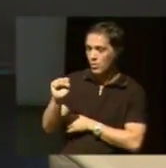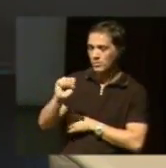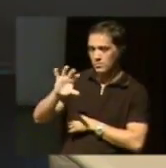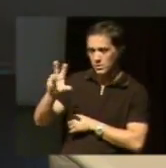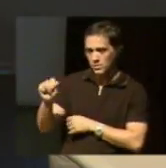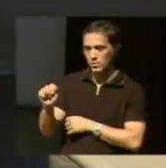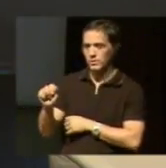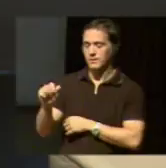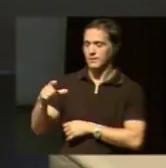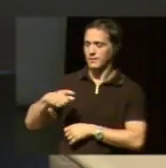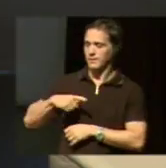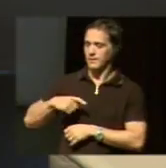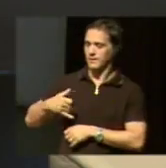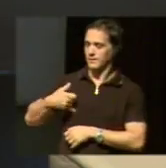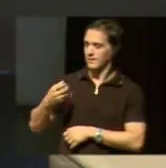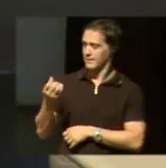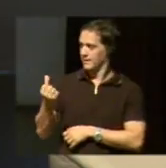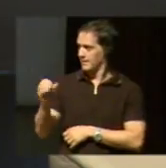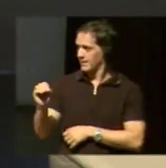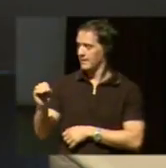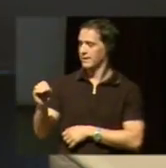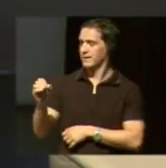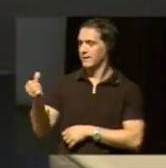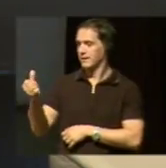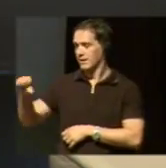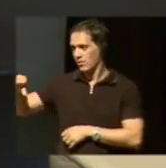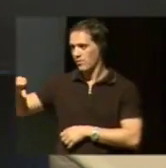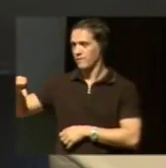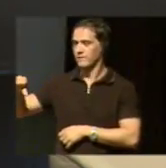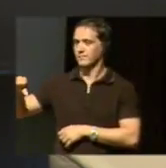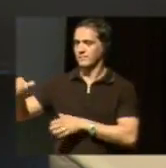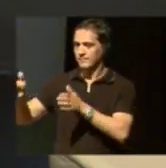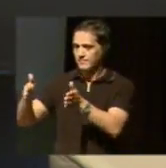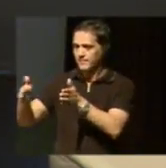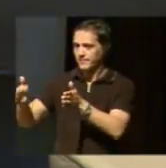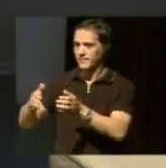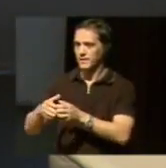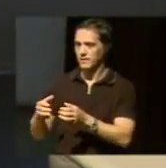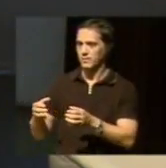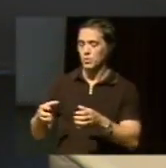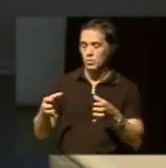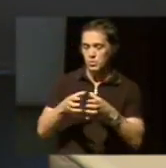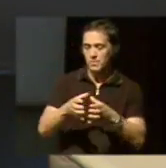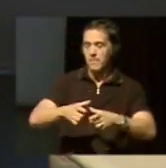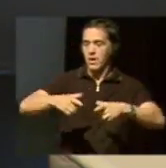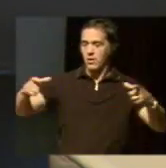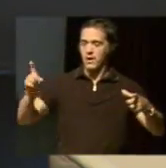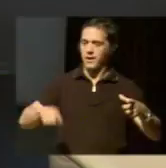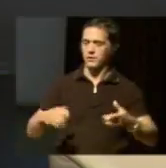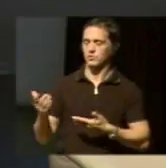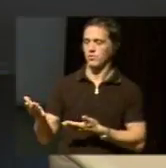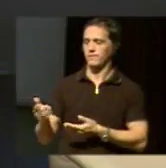entre 60 e 69 anos de idade. Então, a grande maioria é jovem.